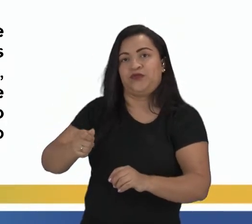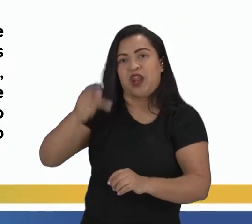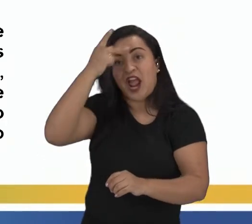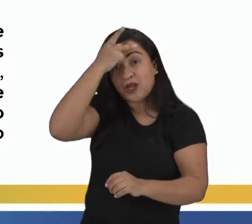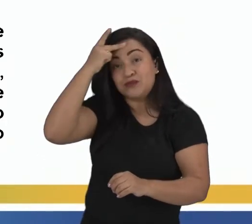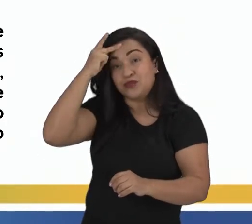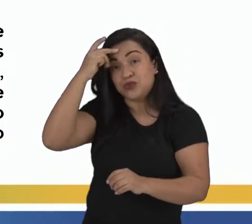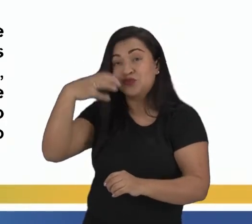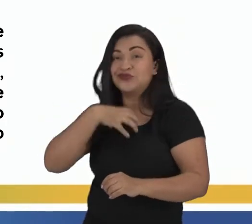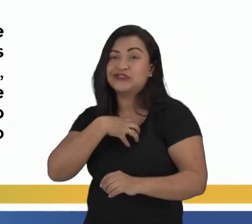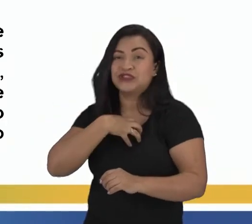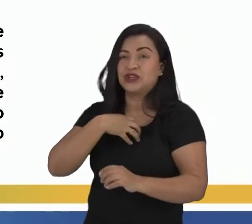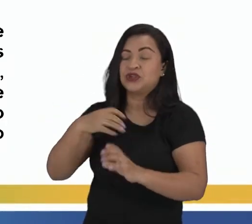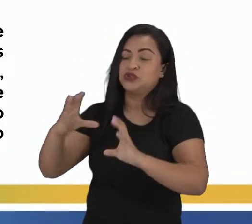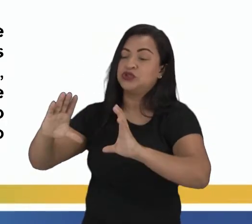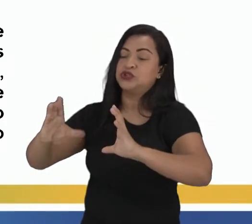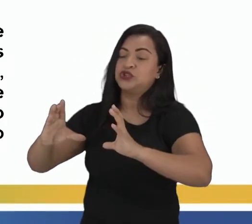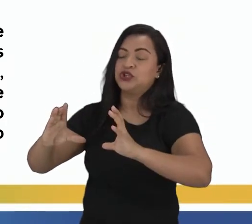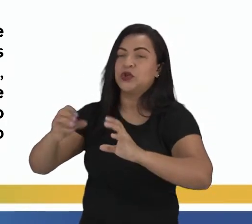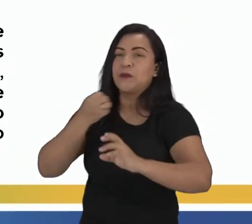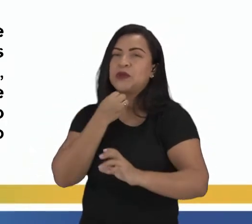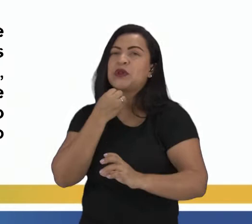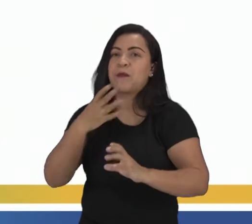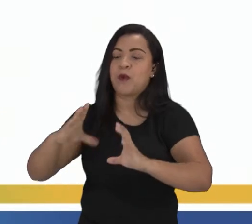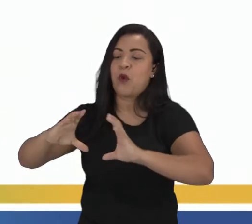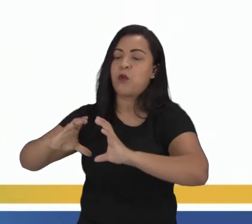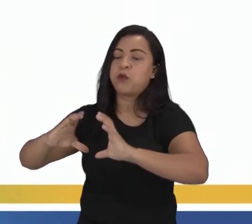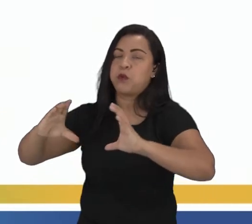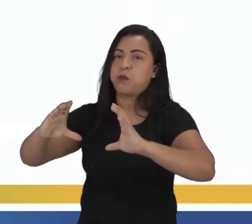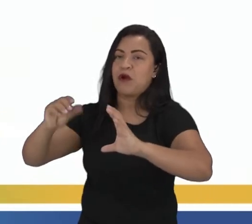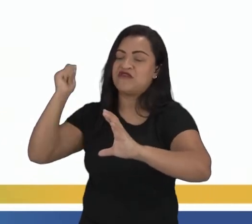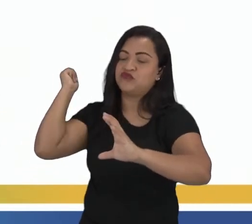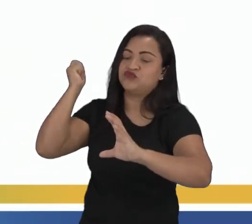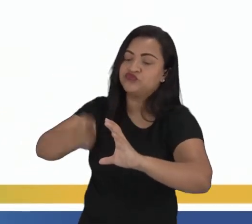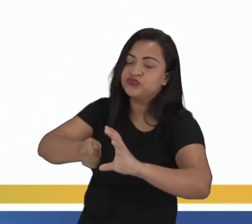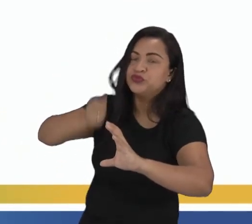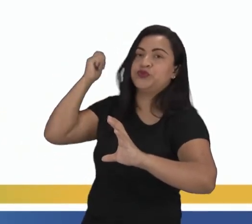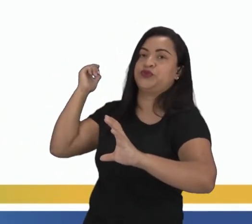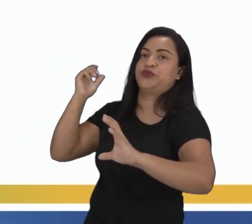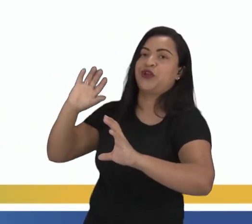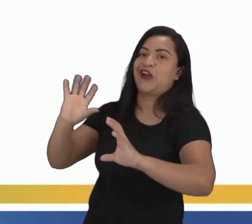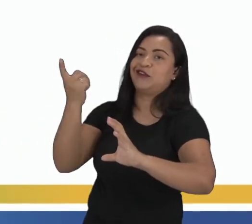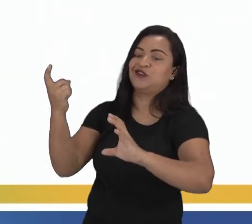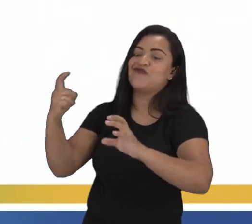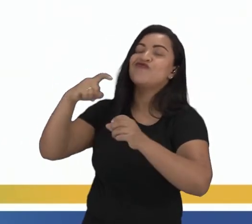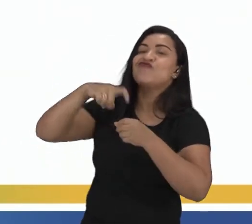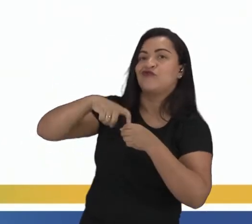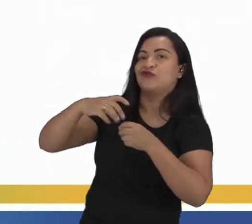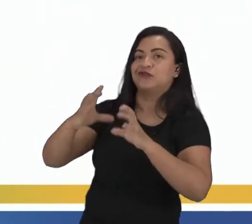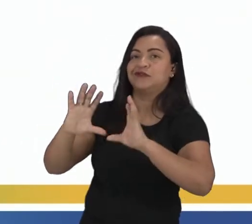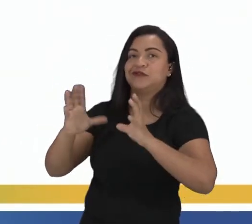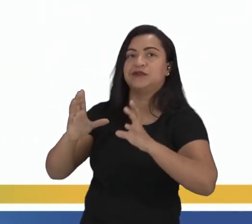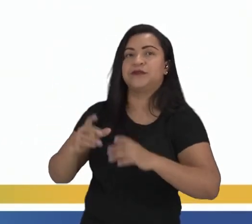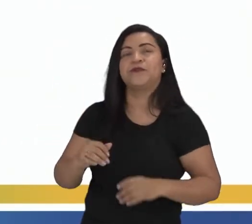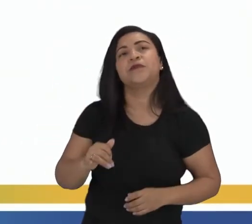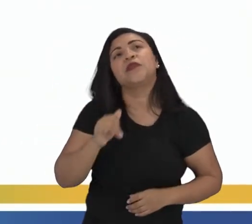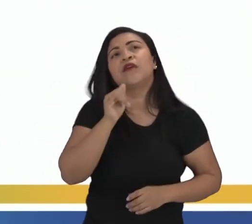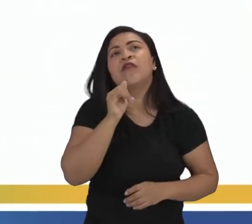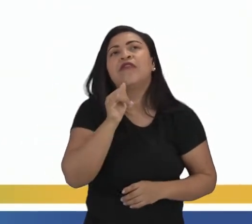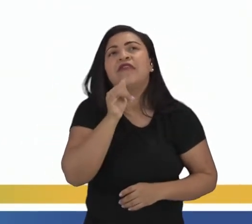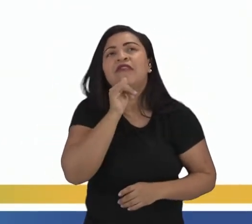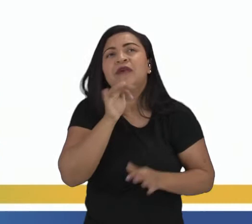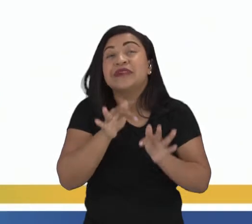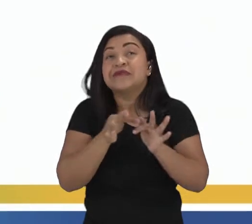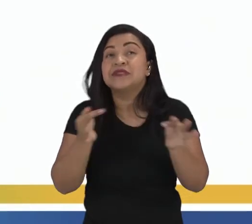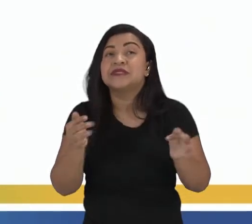e sabe que quando o pneu está bom. Então, vamos continuar a nossa exemplificação. A reação: